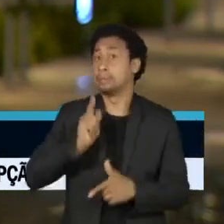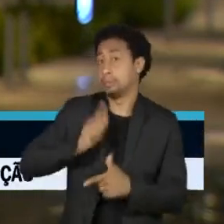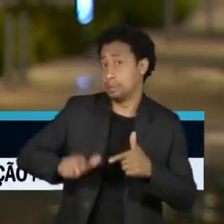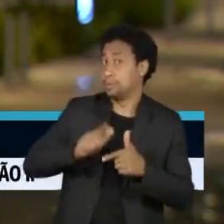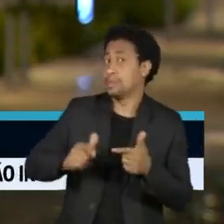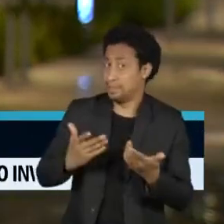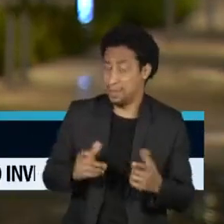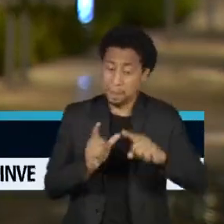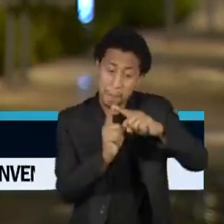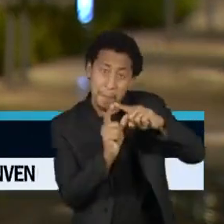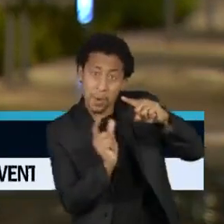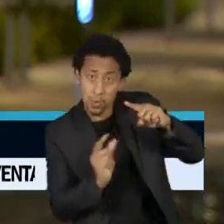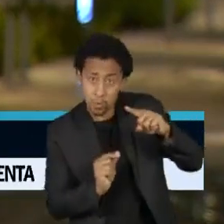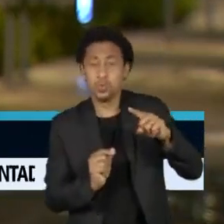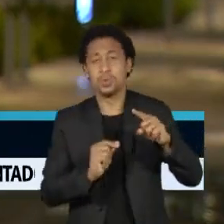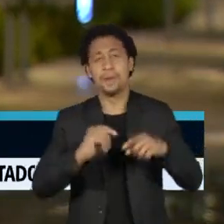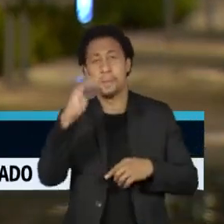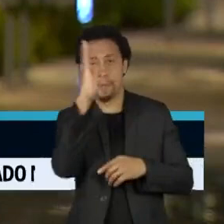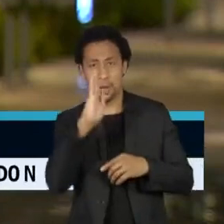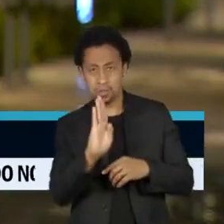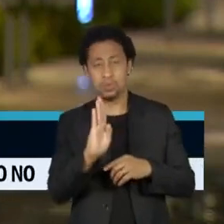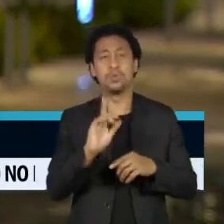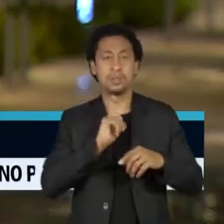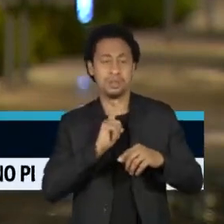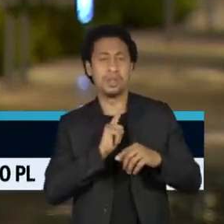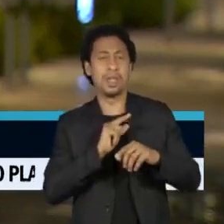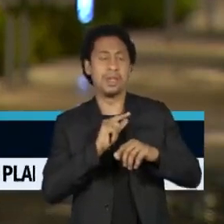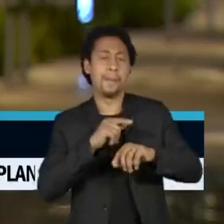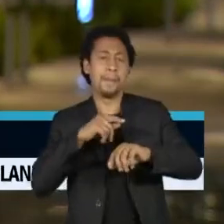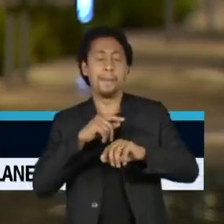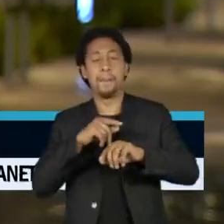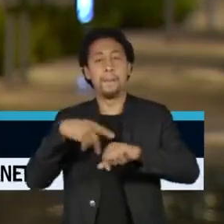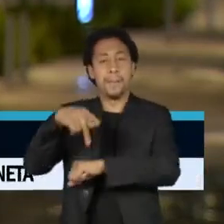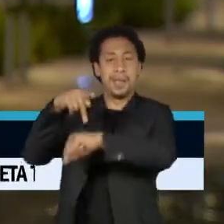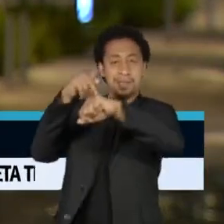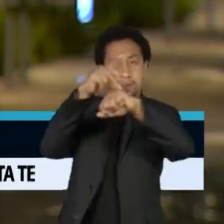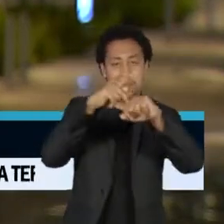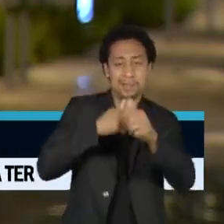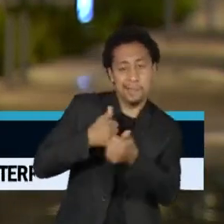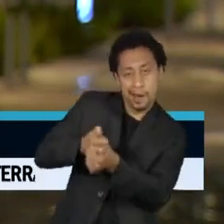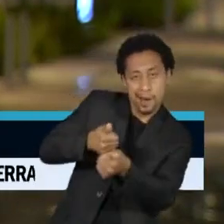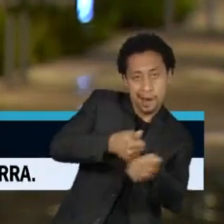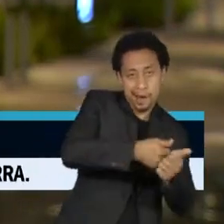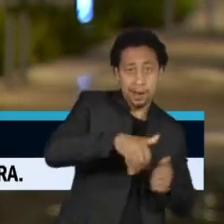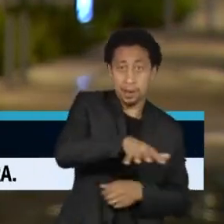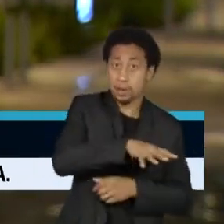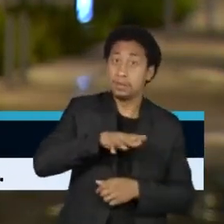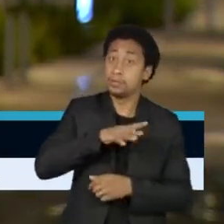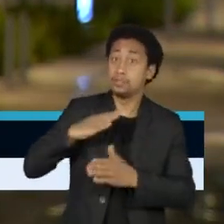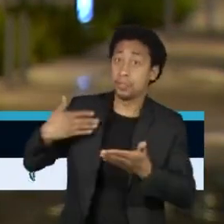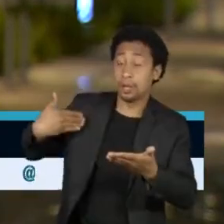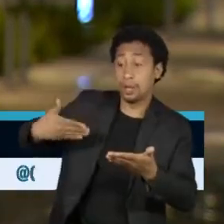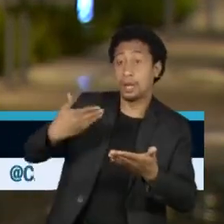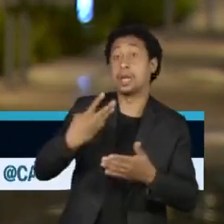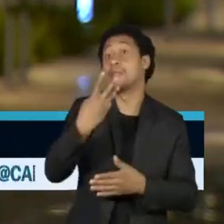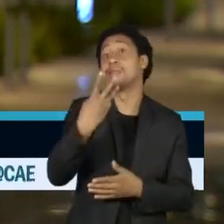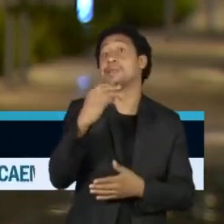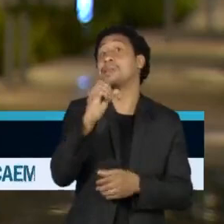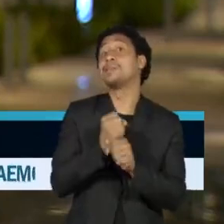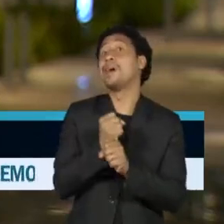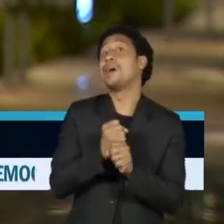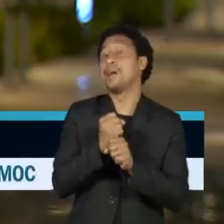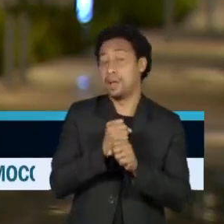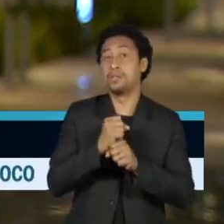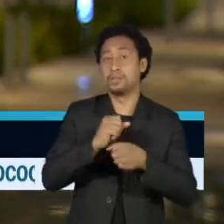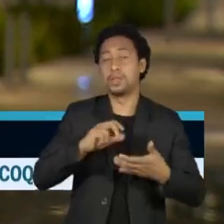Mercosul vive um dos piores momentos desde a sua criação há mais de 30 anos, com o afastamento do nosso papel de líder do grupo e